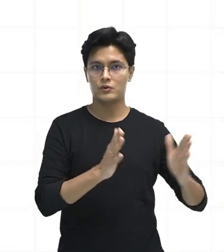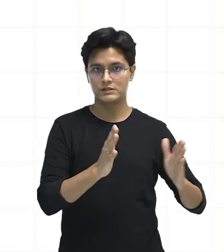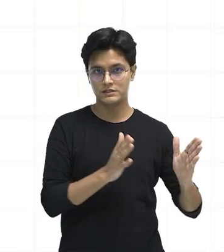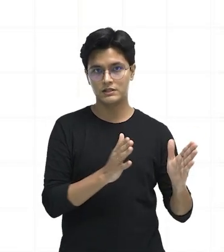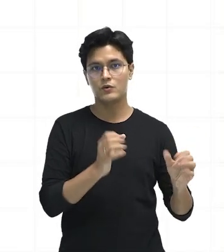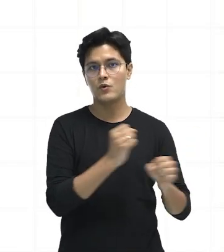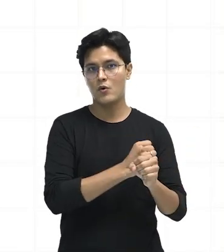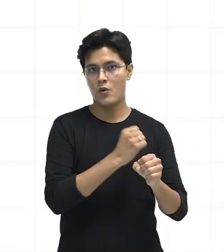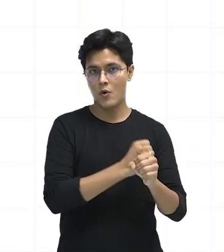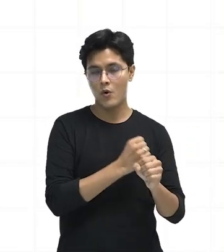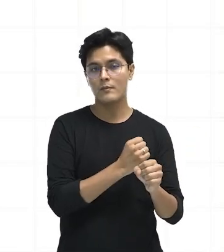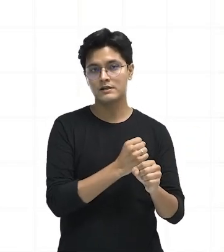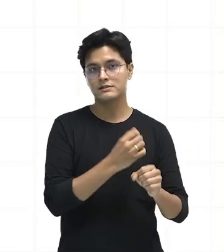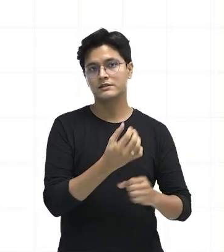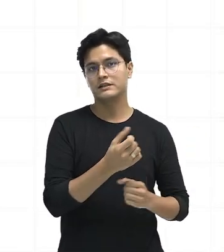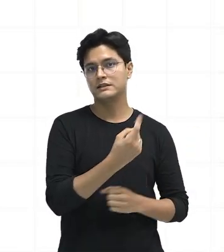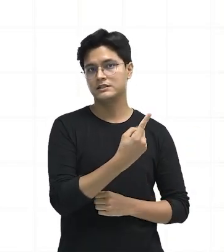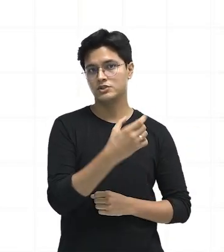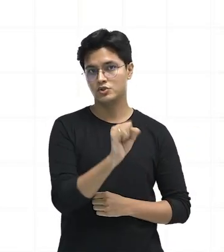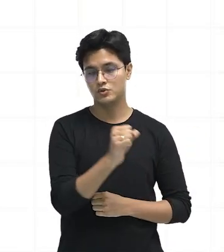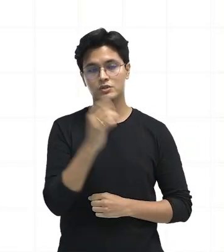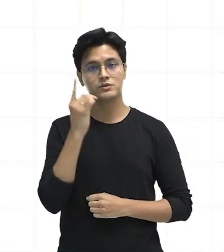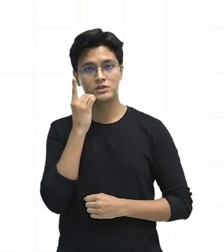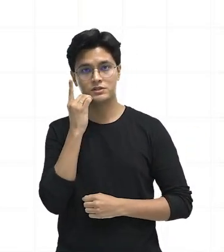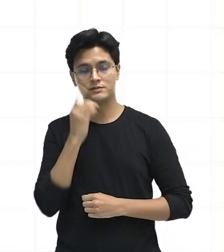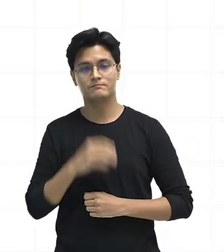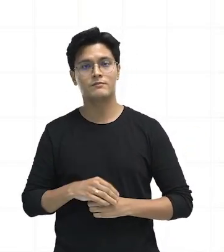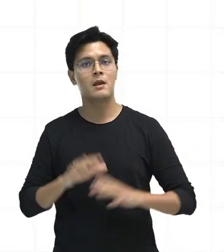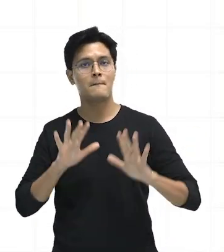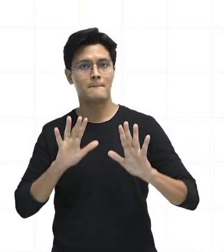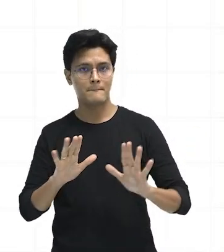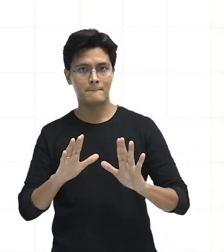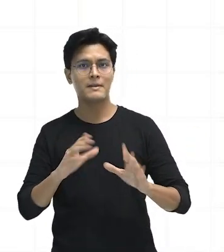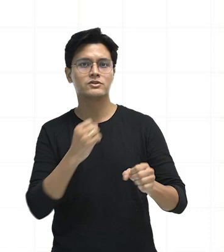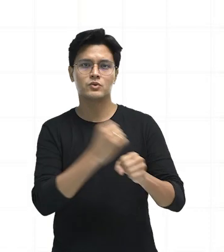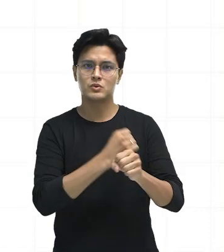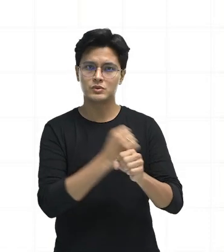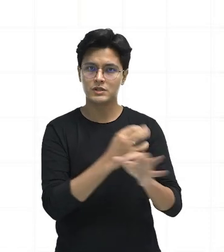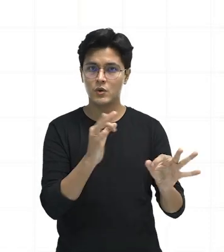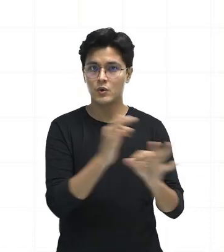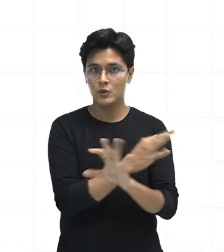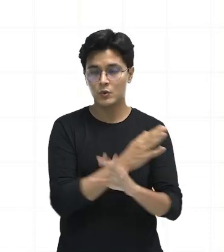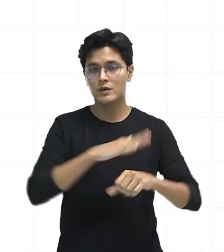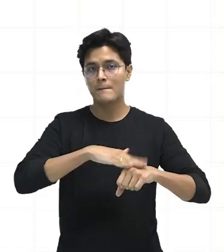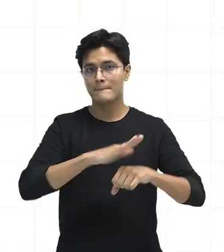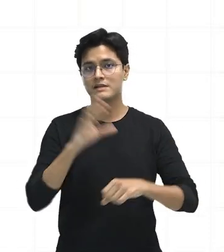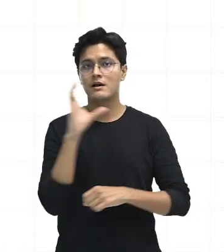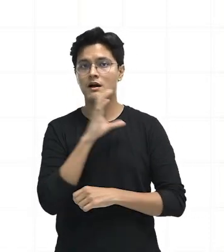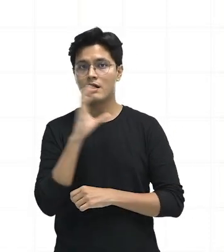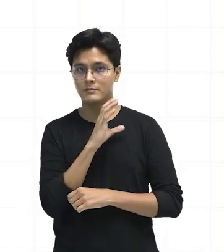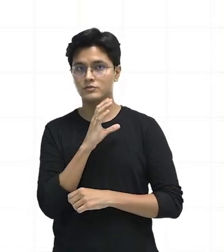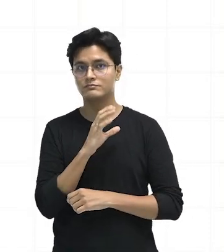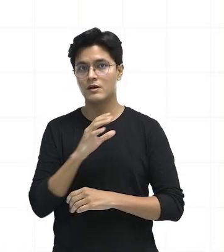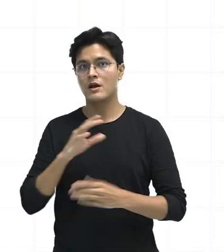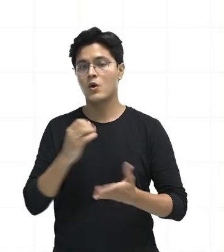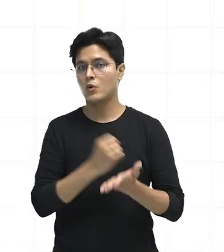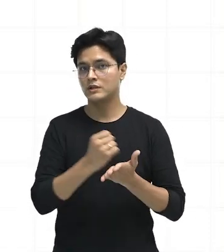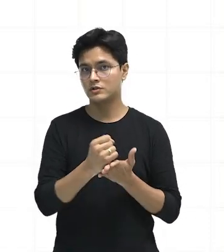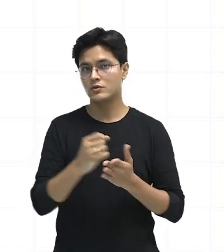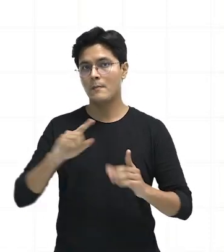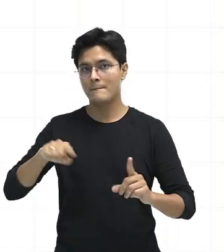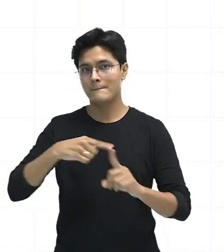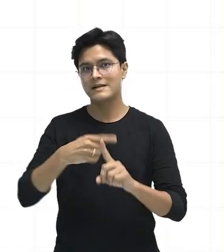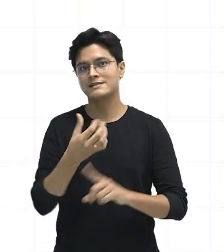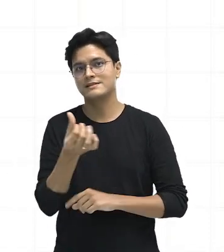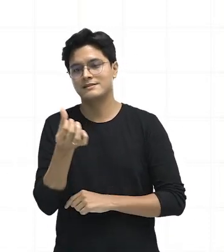mais rápido, o patrão aí, ele contratou mais 3 funcionários. Ou seja, de 6 passamos